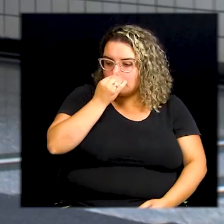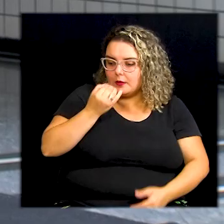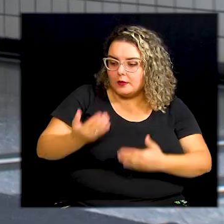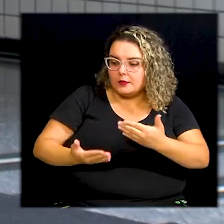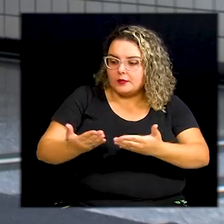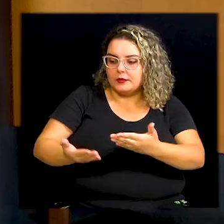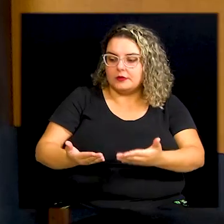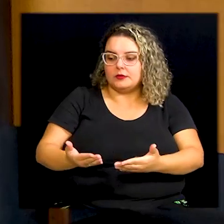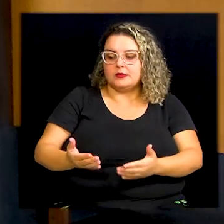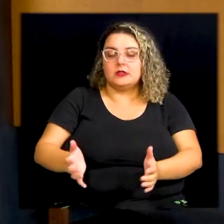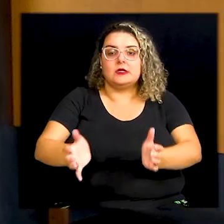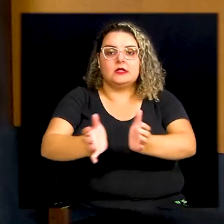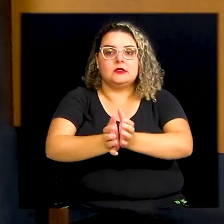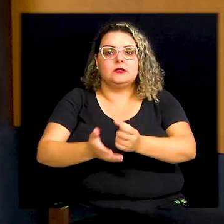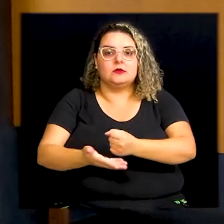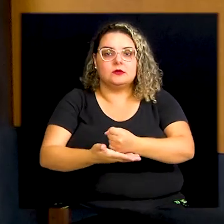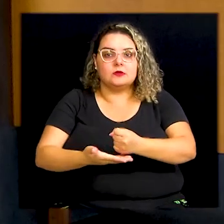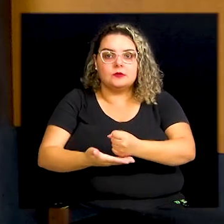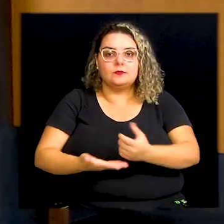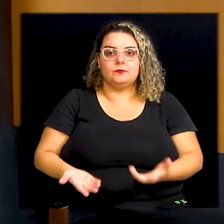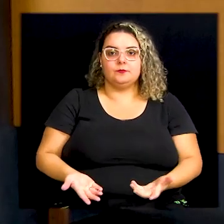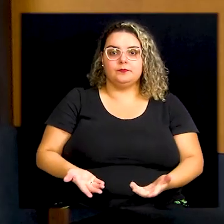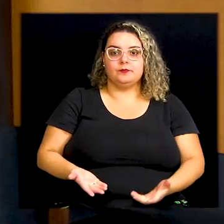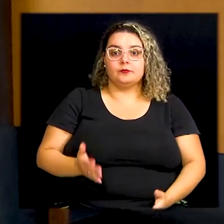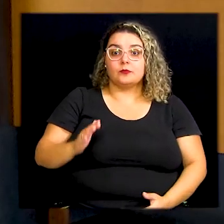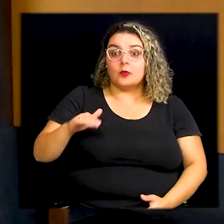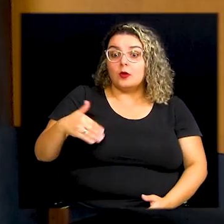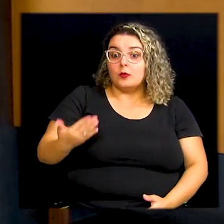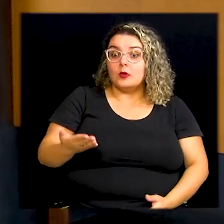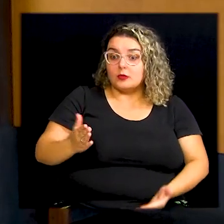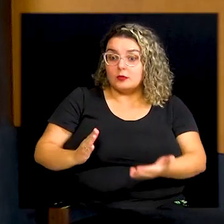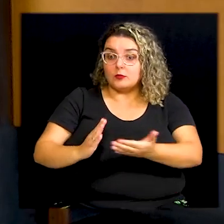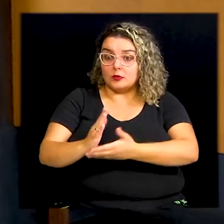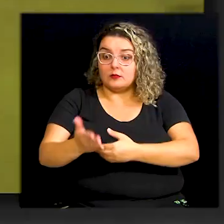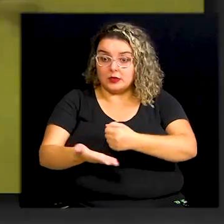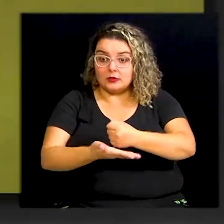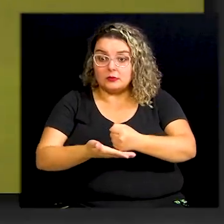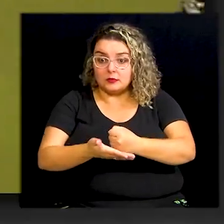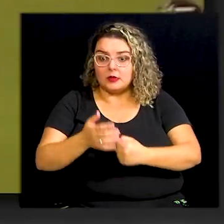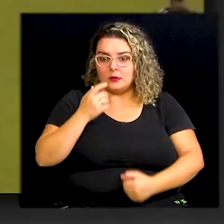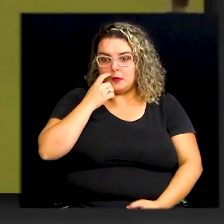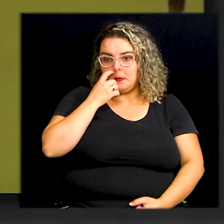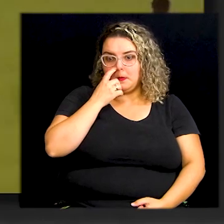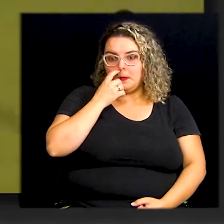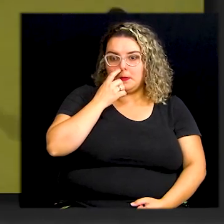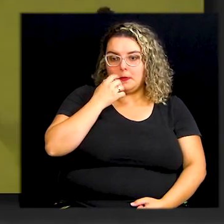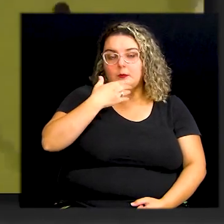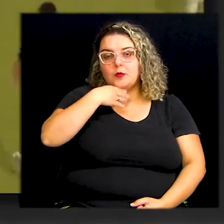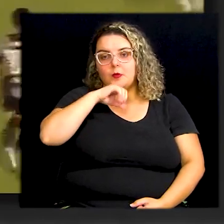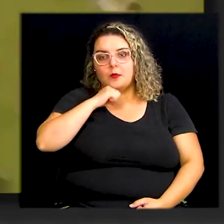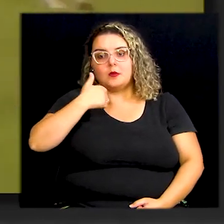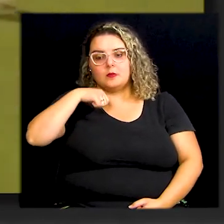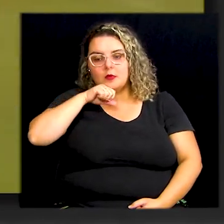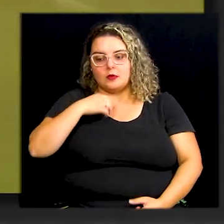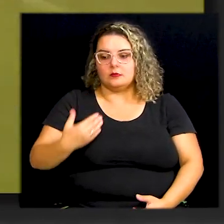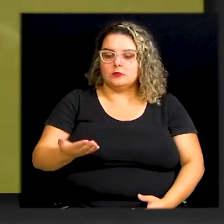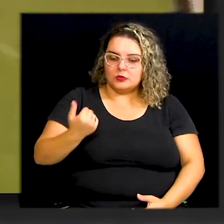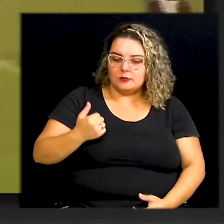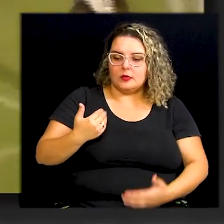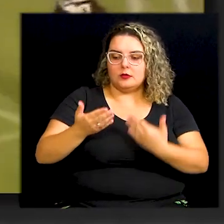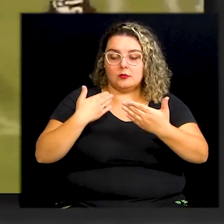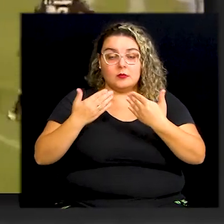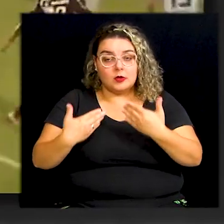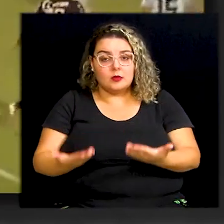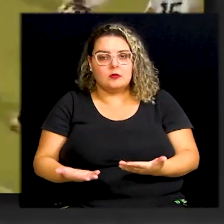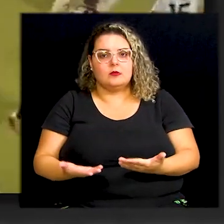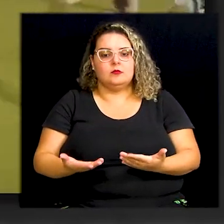com esse período de categoria de base? Cara, quando eu fui aprovado, né, na base, meus pais me chamaram, conversaram,